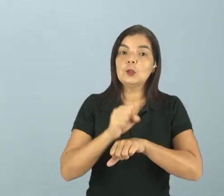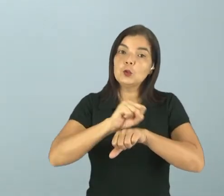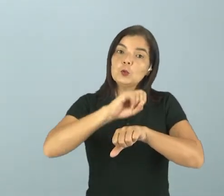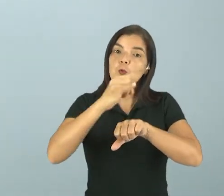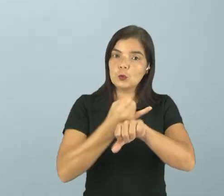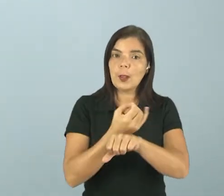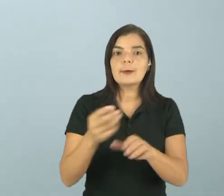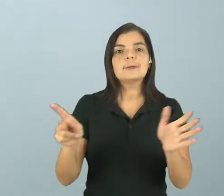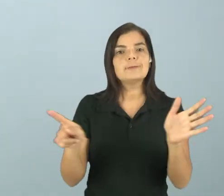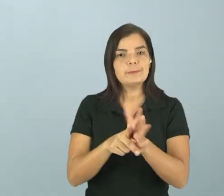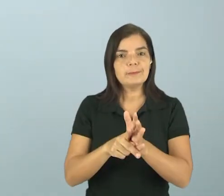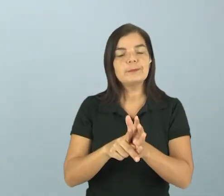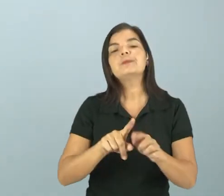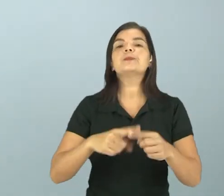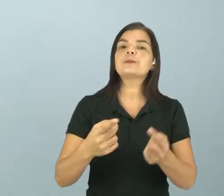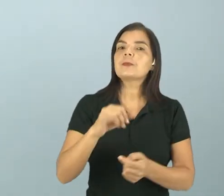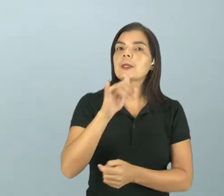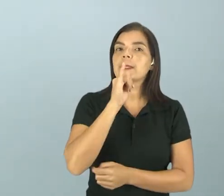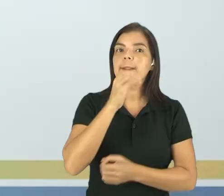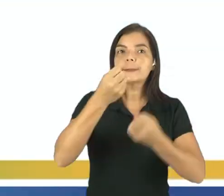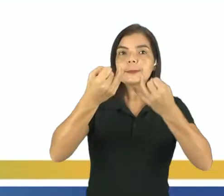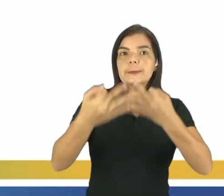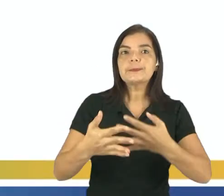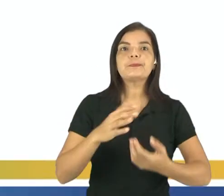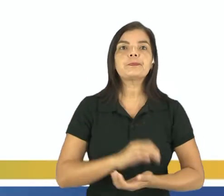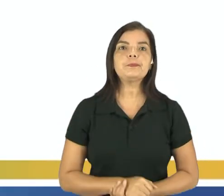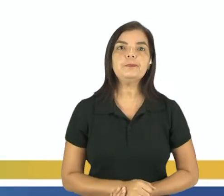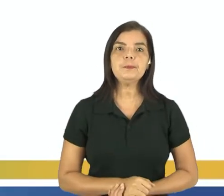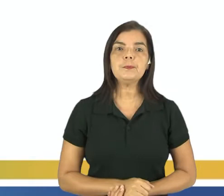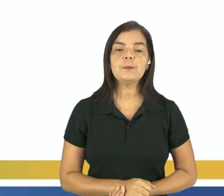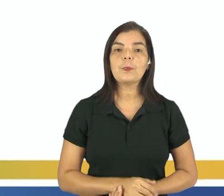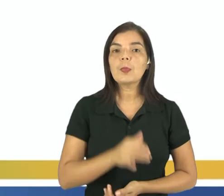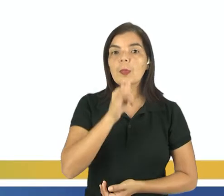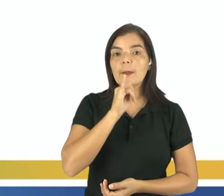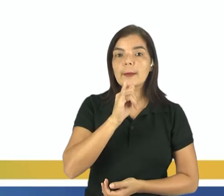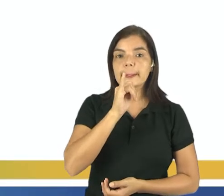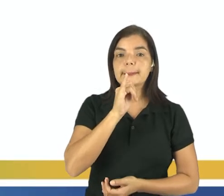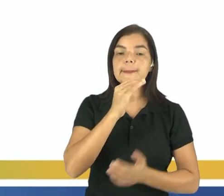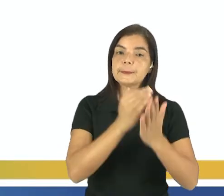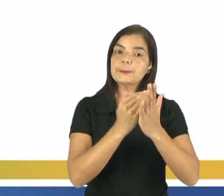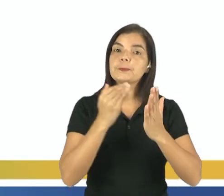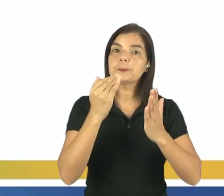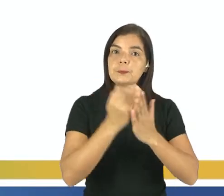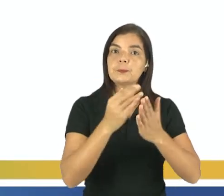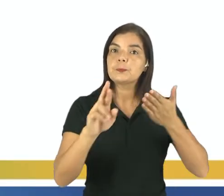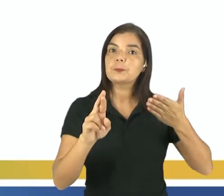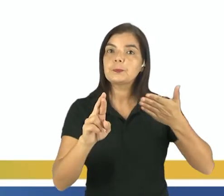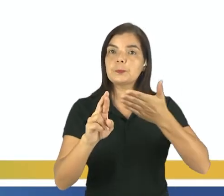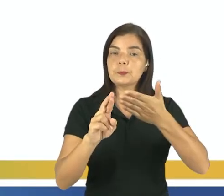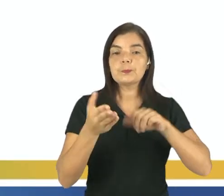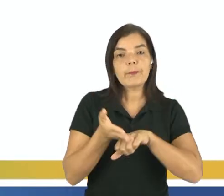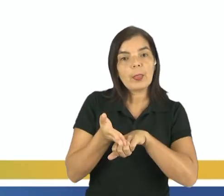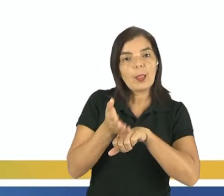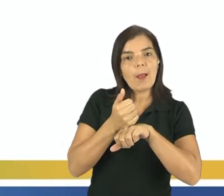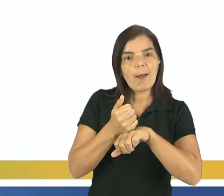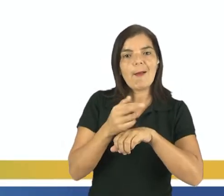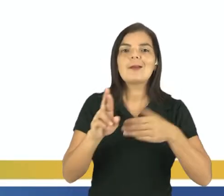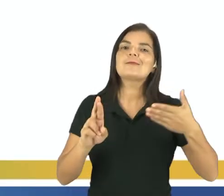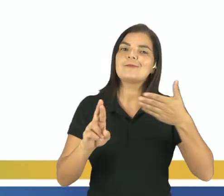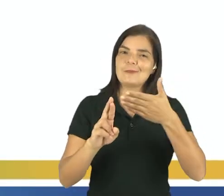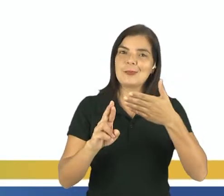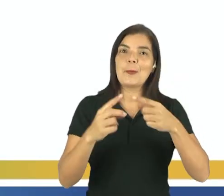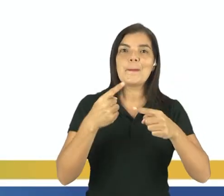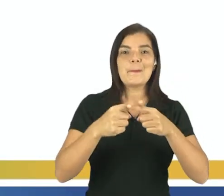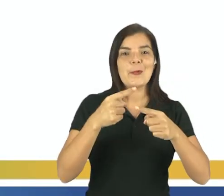que faz parte, tá? Então, vamos explicar um pouquinho melhor para vocês. No exemplo, o correferente antecede o